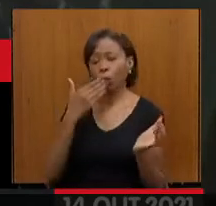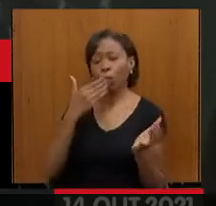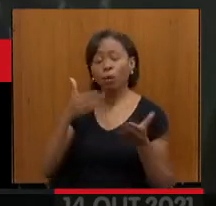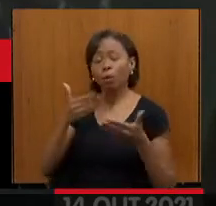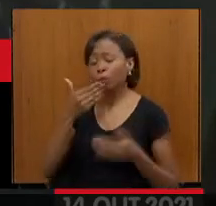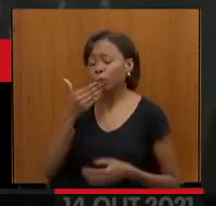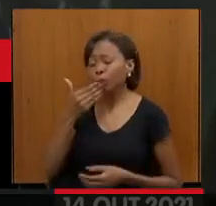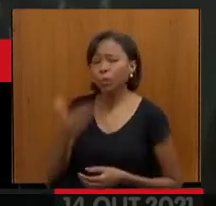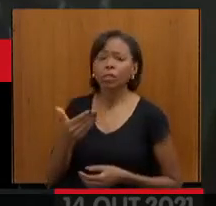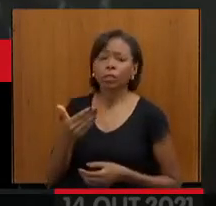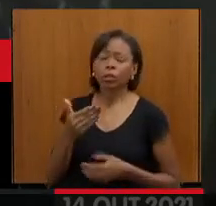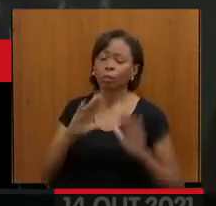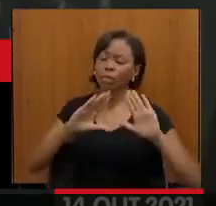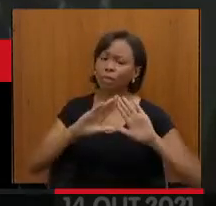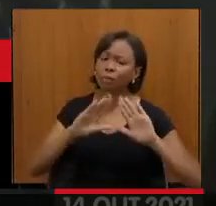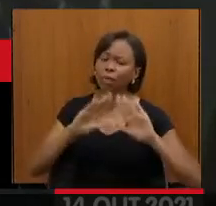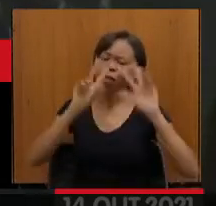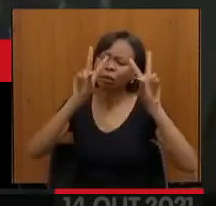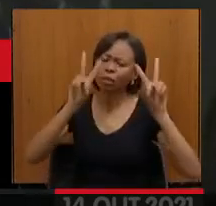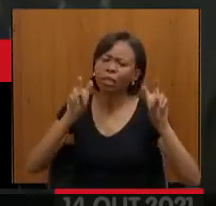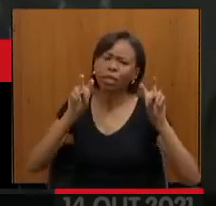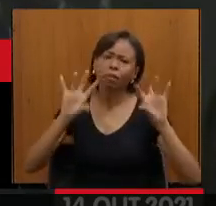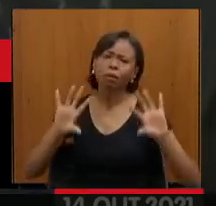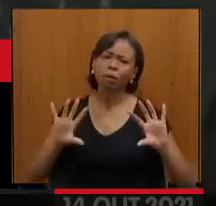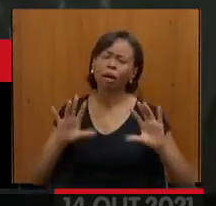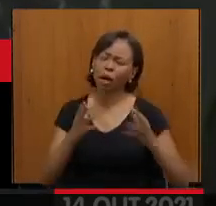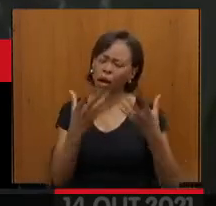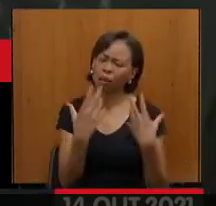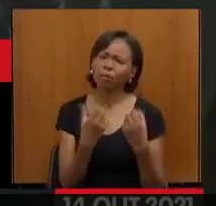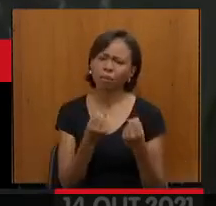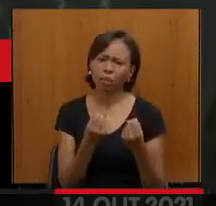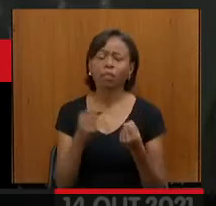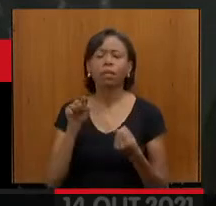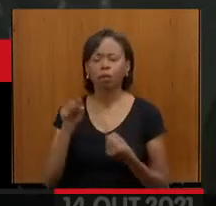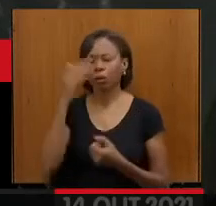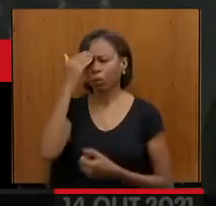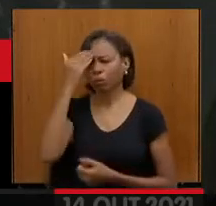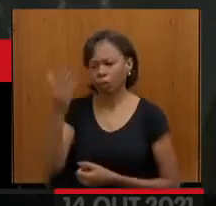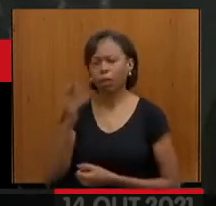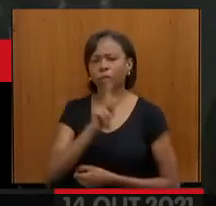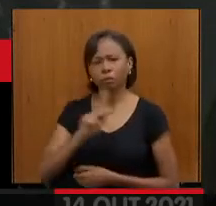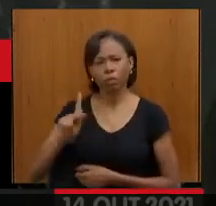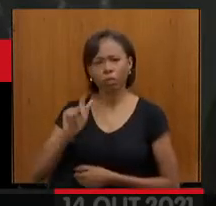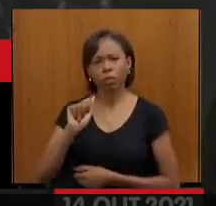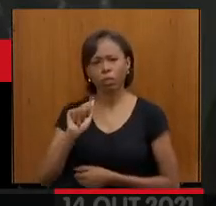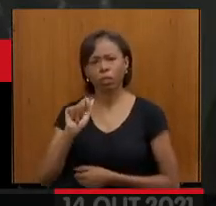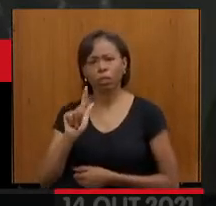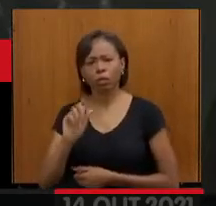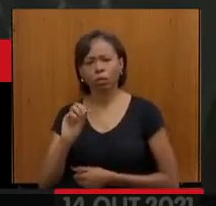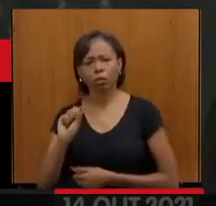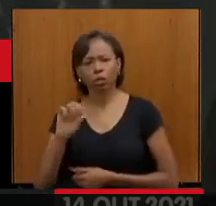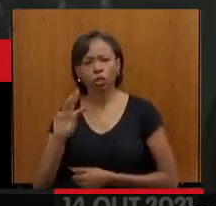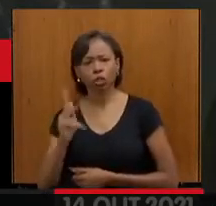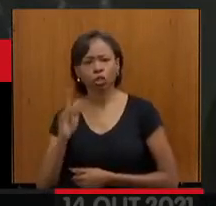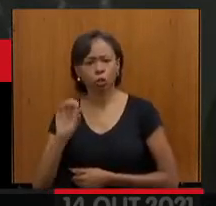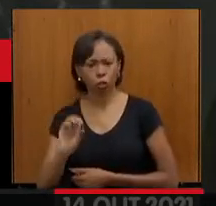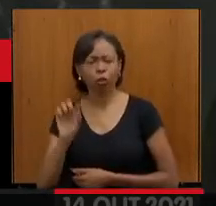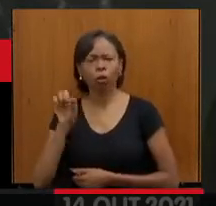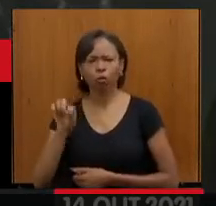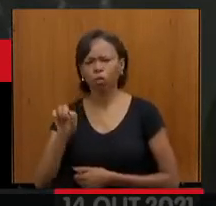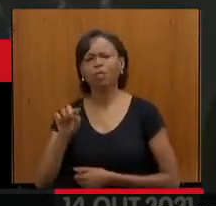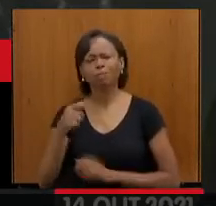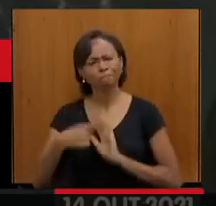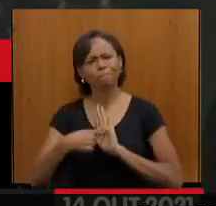Assembleia participasse disso. Muito obrigado, deputado Agostinho. O senhor mostrou mais uma vez a sua grandeza como homem público